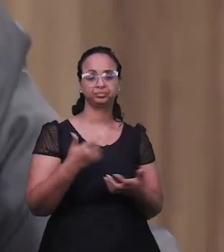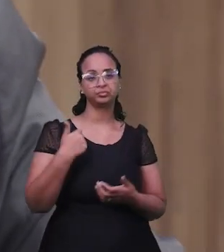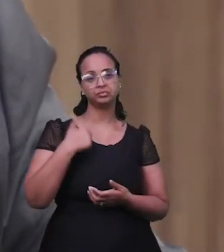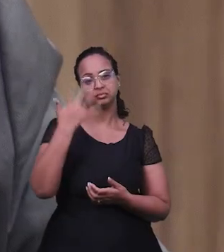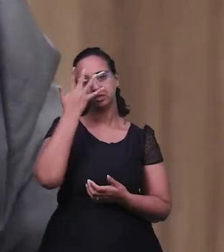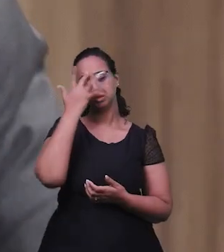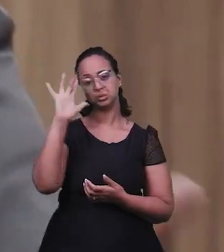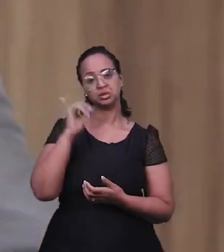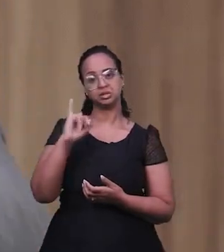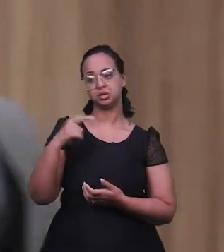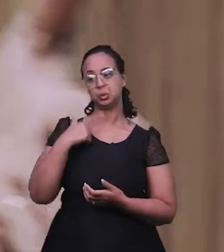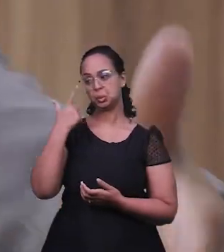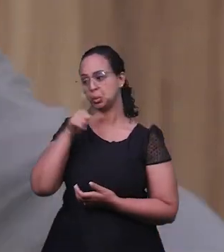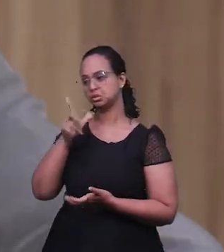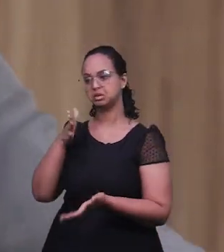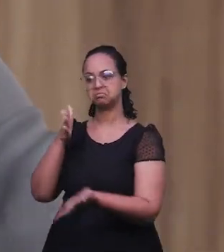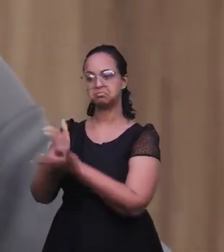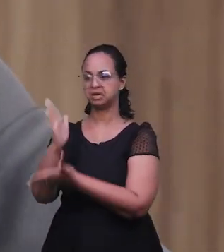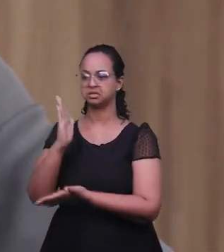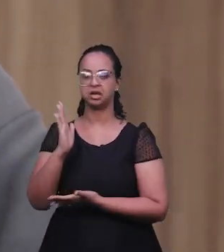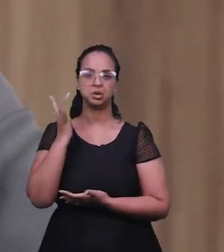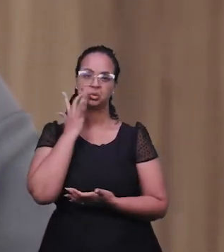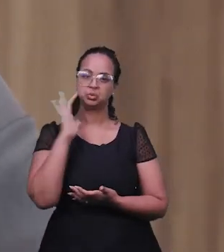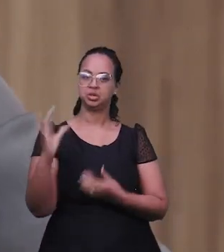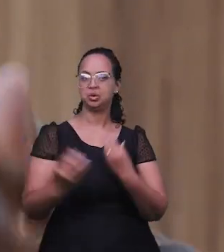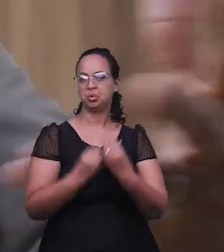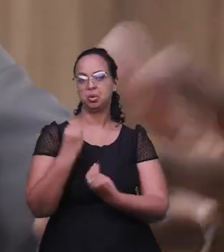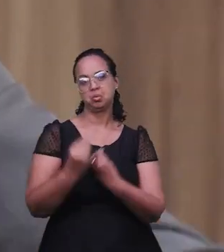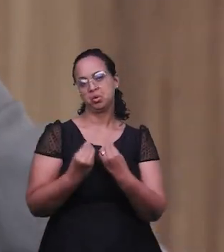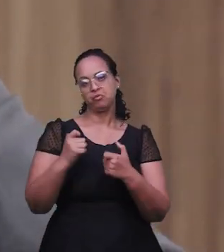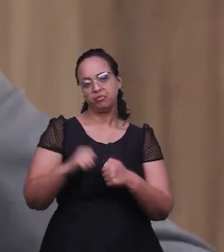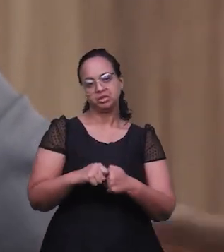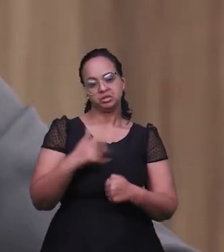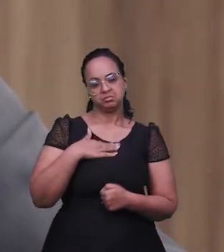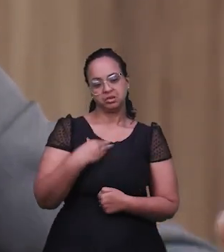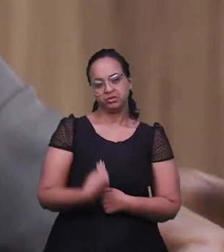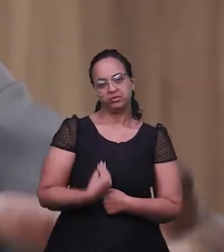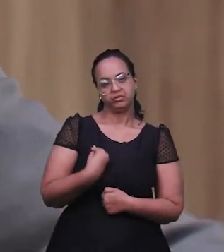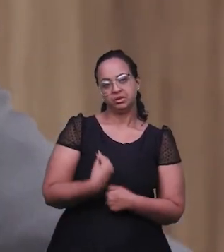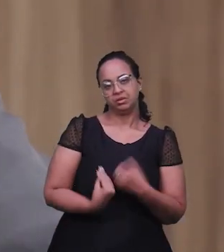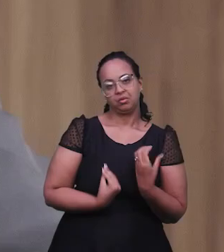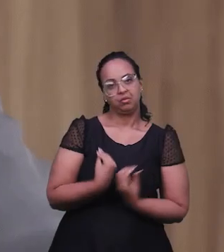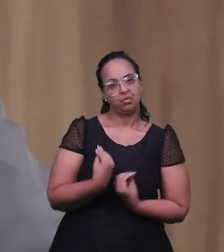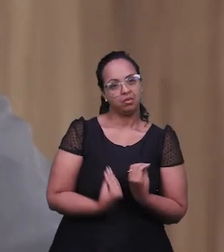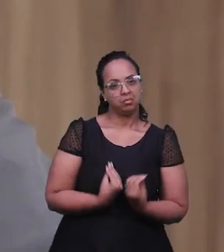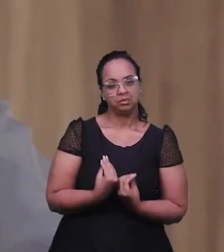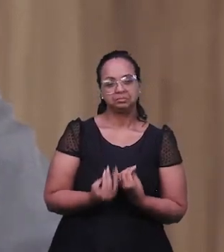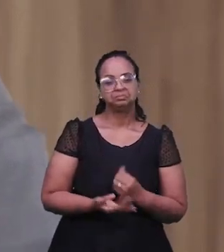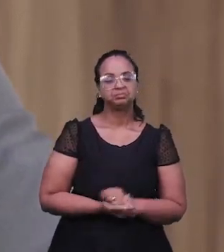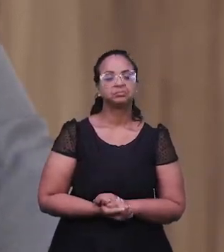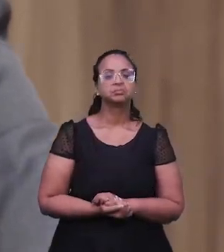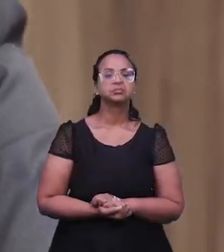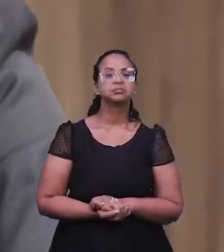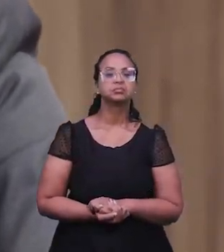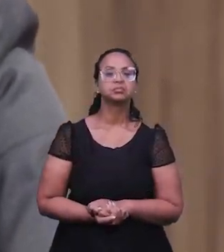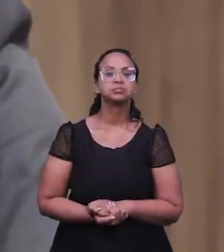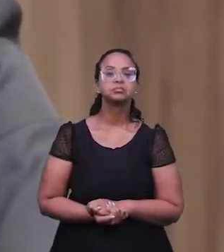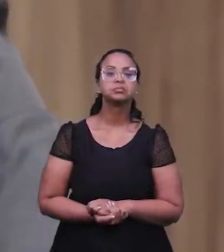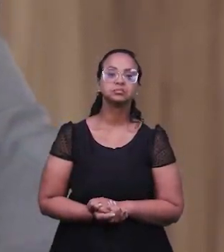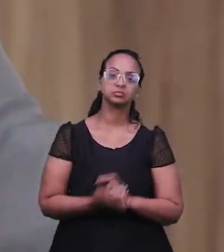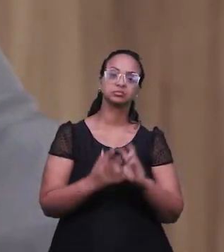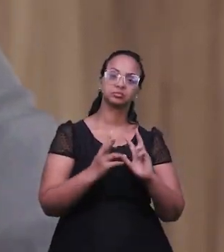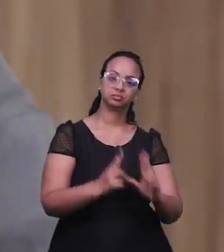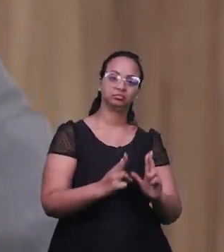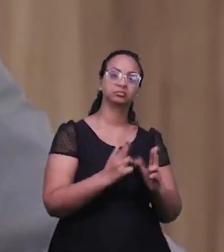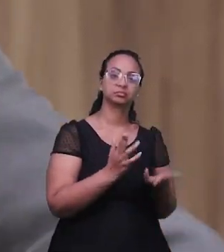sei o que vai acontecer se eu não conseguir entrar. Né? Eu não sei o que vai acontecer. Aí, a mesma palavra que eu